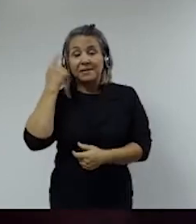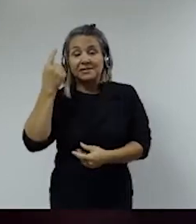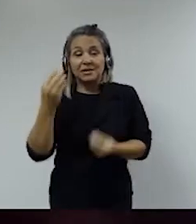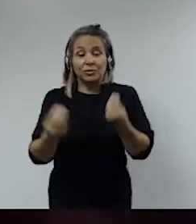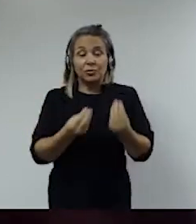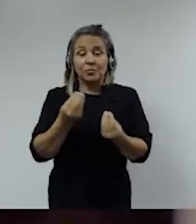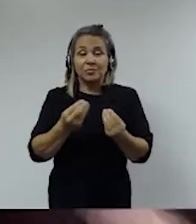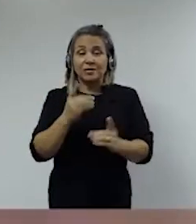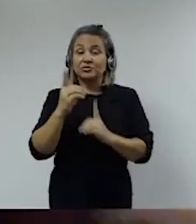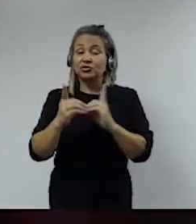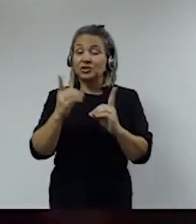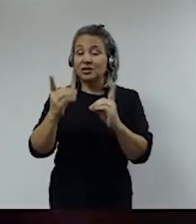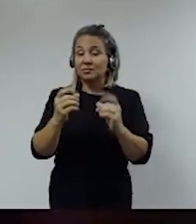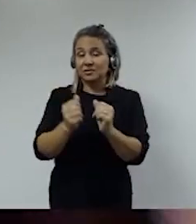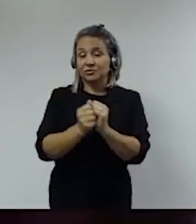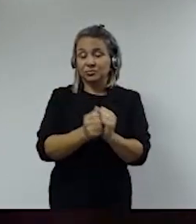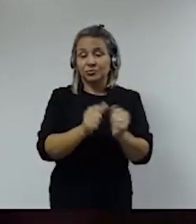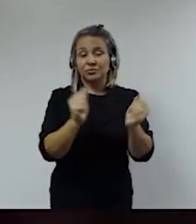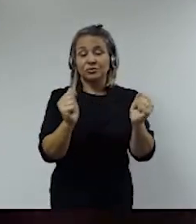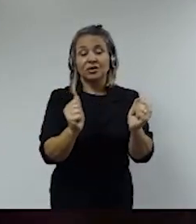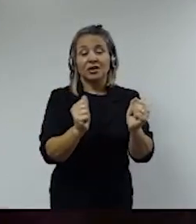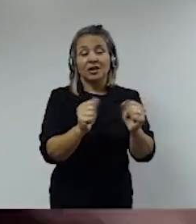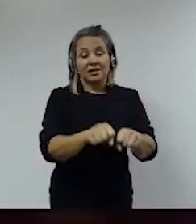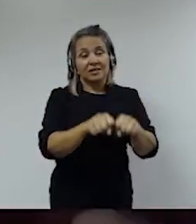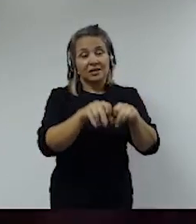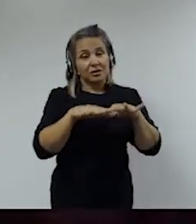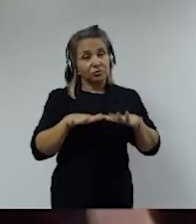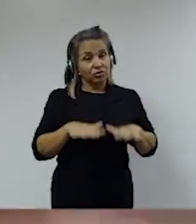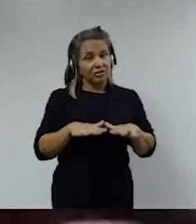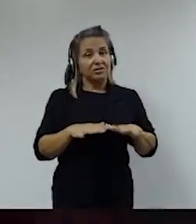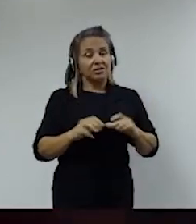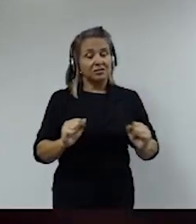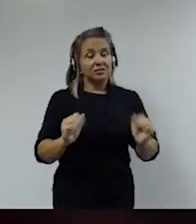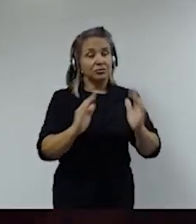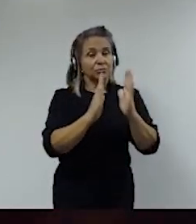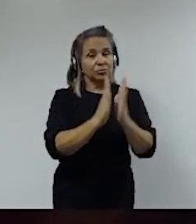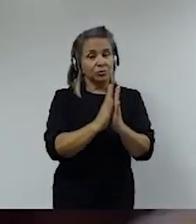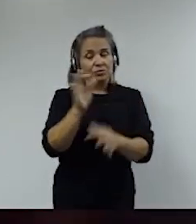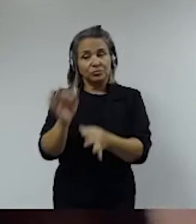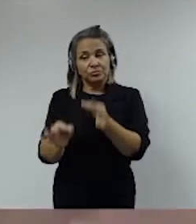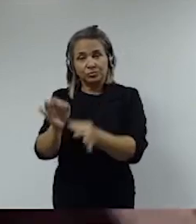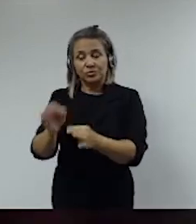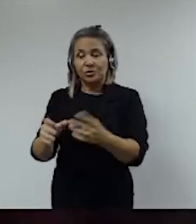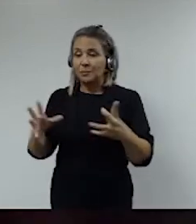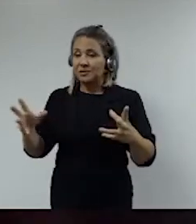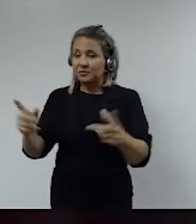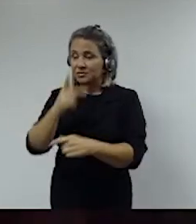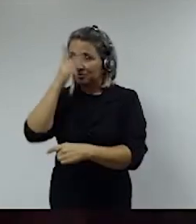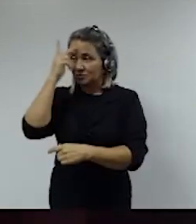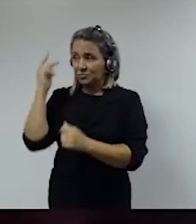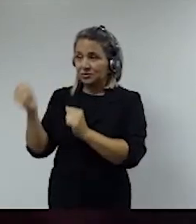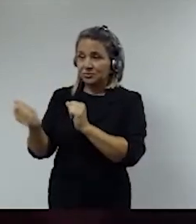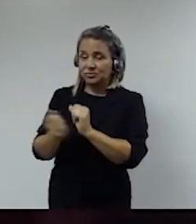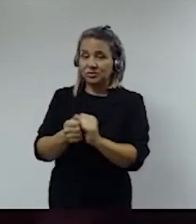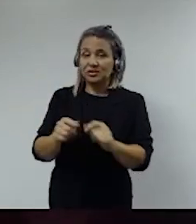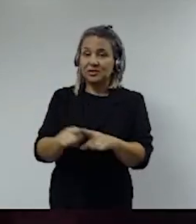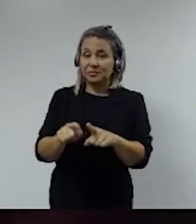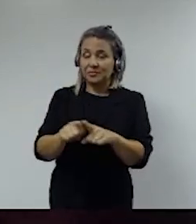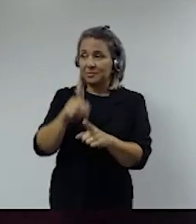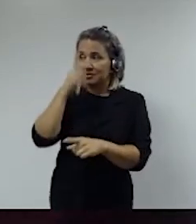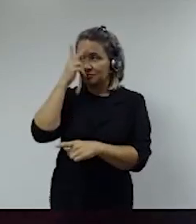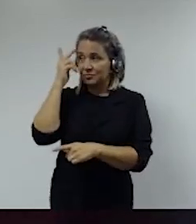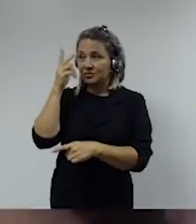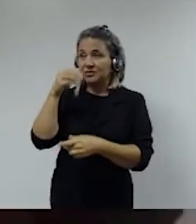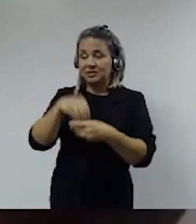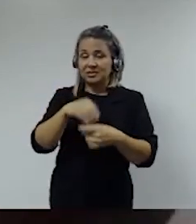da audiência que permita, assim, a segurança, né? Obviamente, segurança de saúde para todos os envolvidos, inclusive, obviamente, também para os atores do sistema de